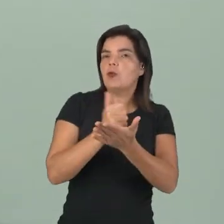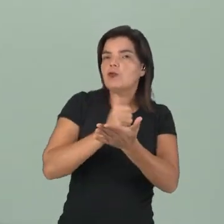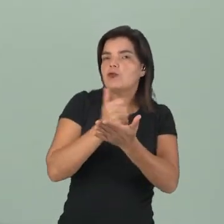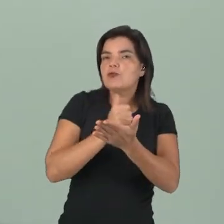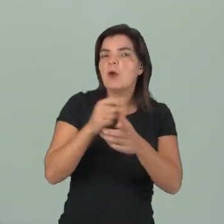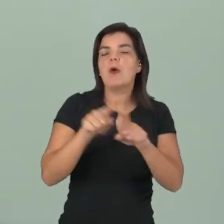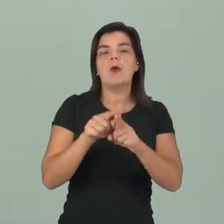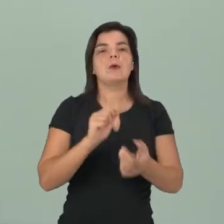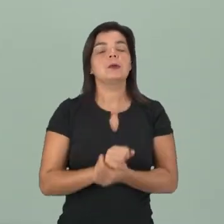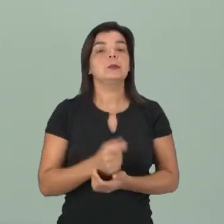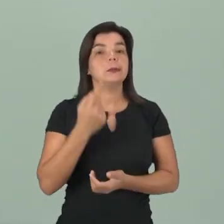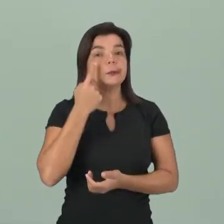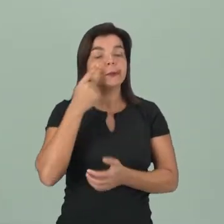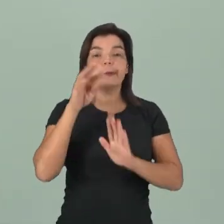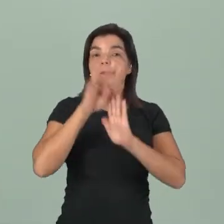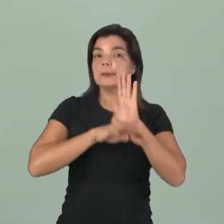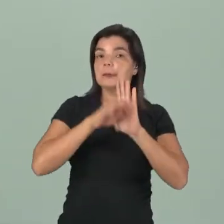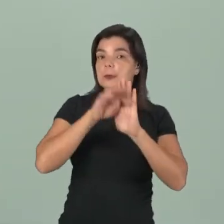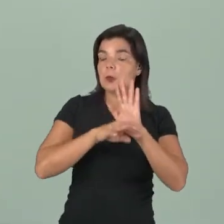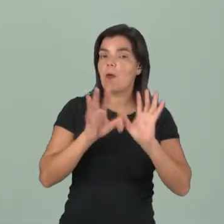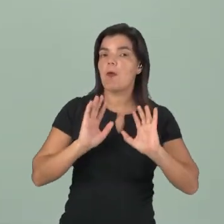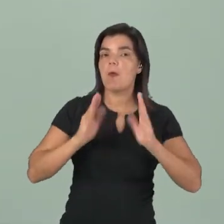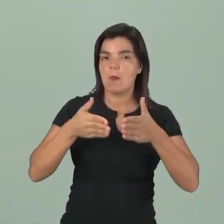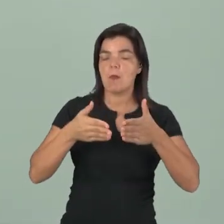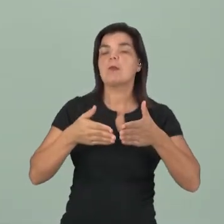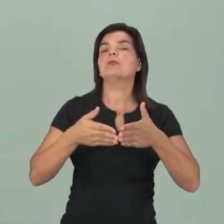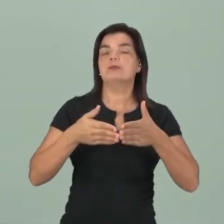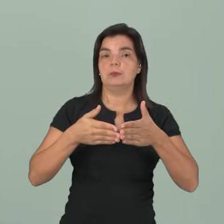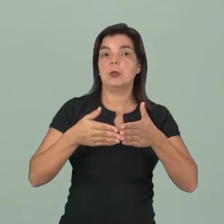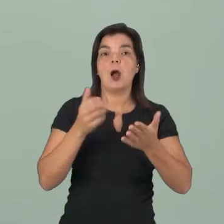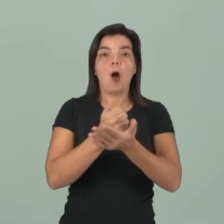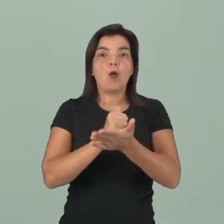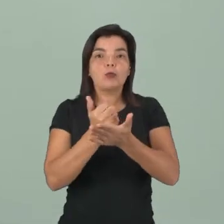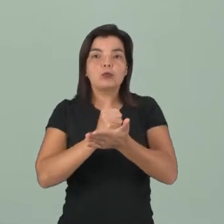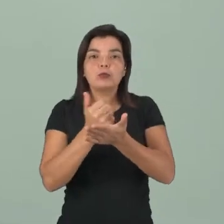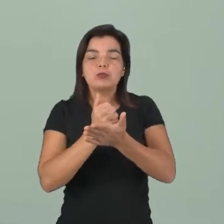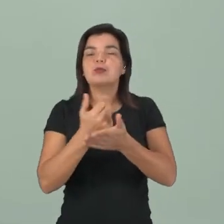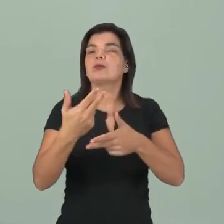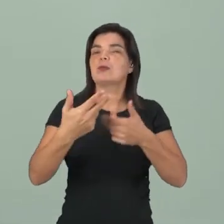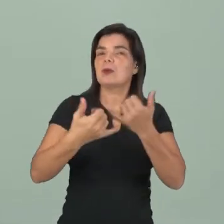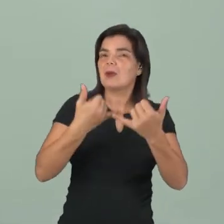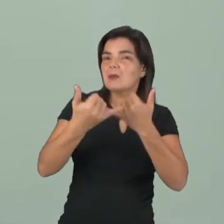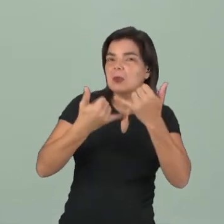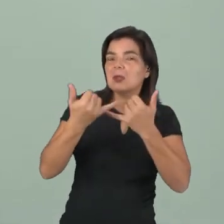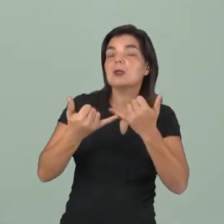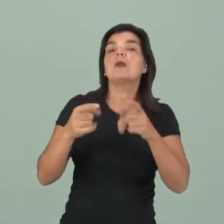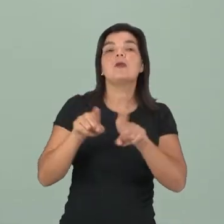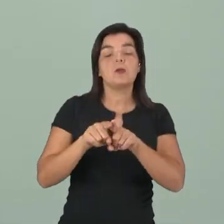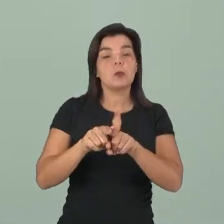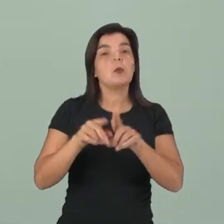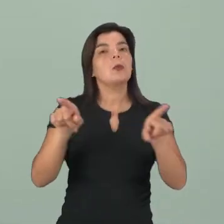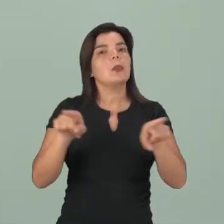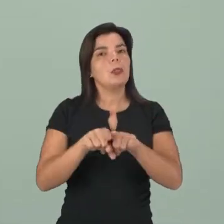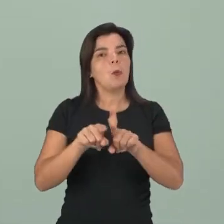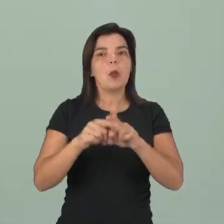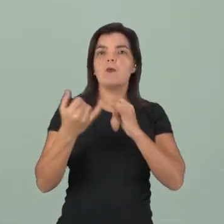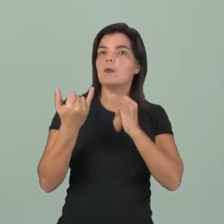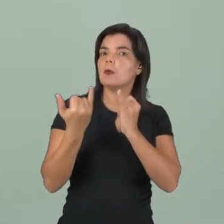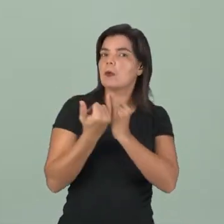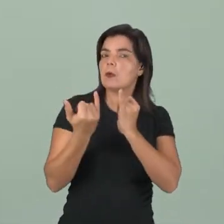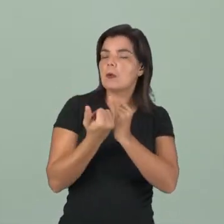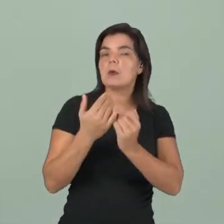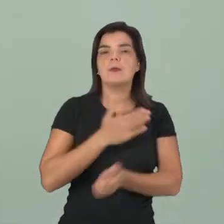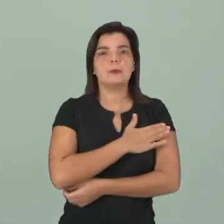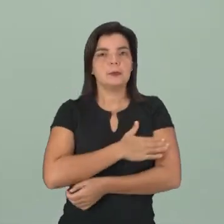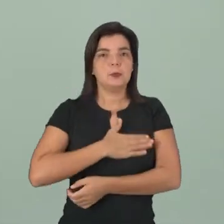tal, então se eu vou pegar um texto nesse campo aí relacionado à ação, a essa questão, eu já vou ter mais afinidade. Então, quando